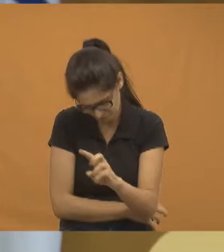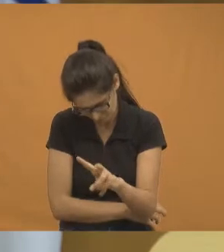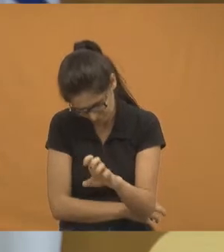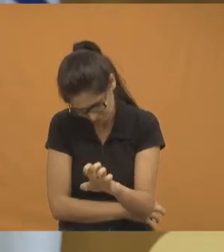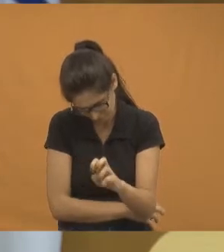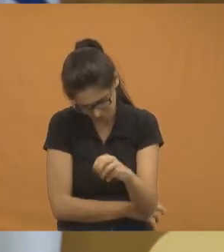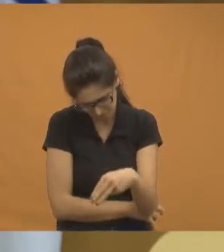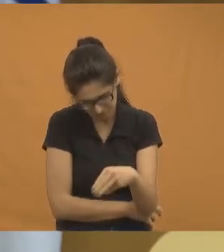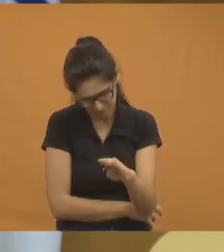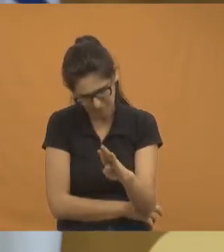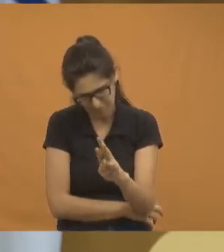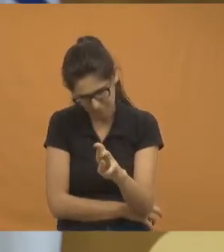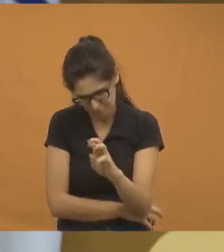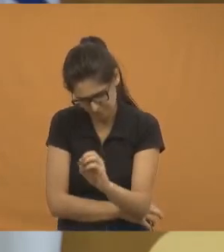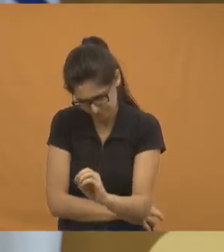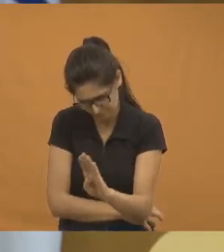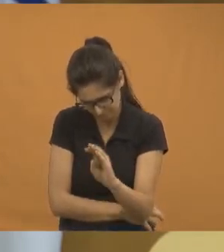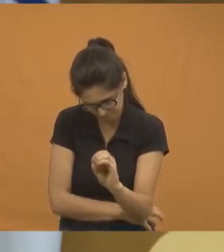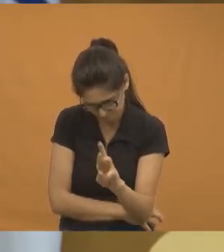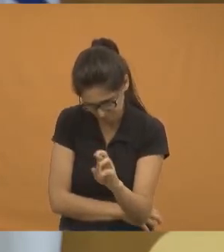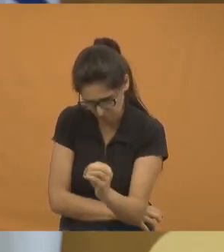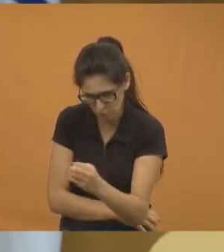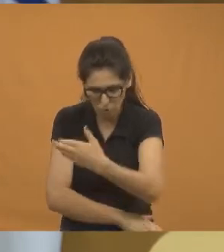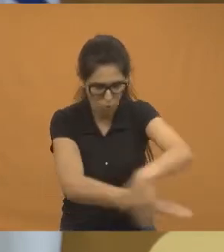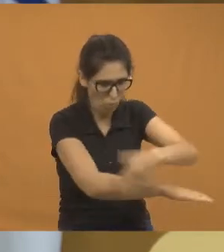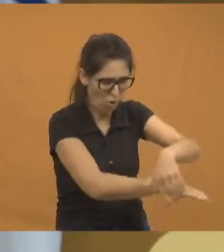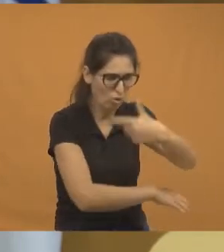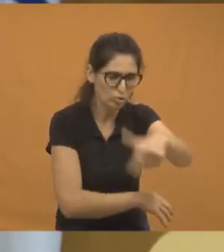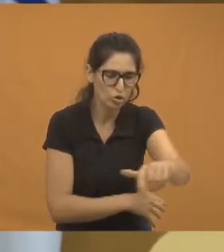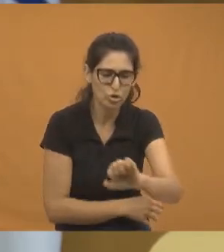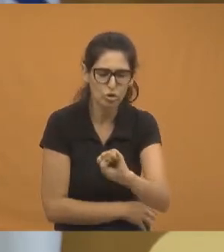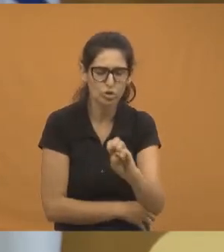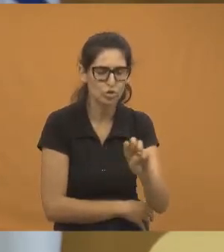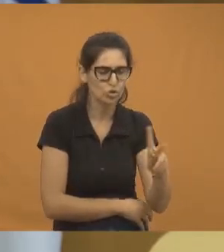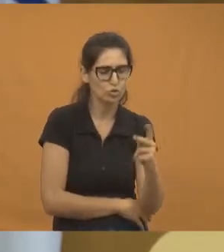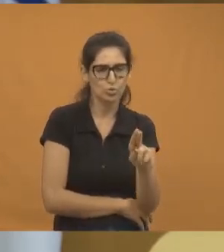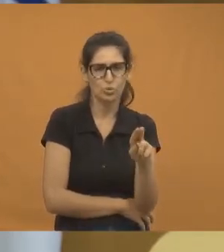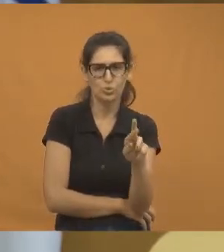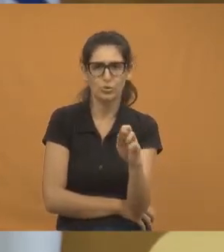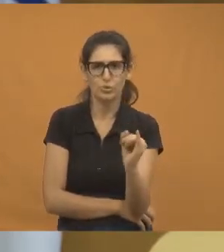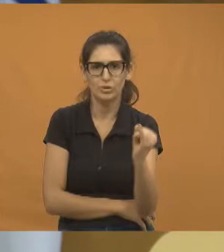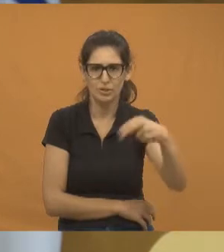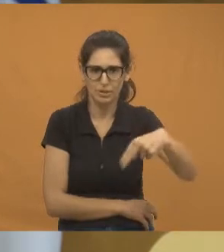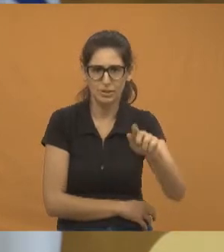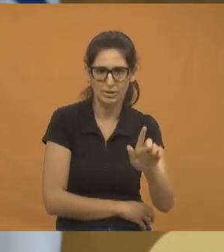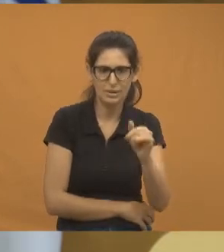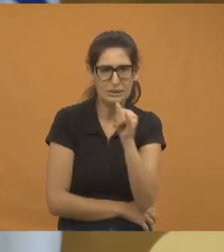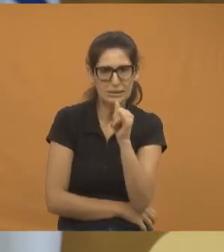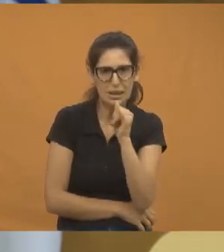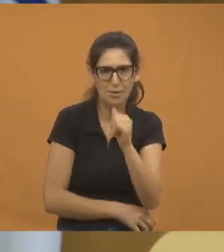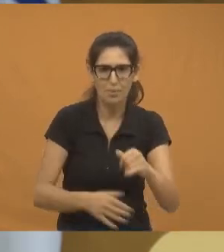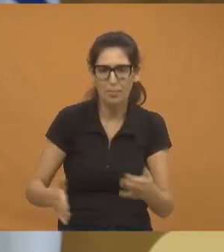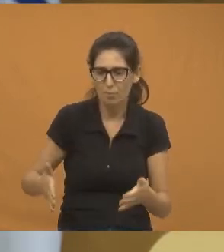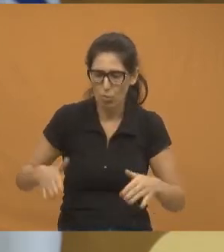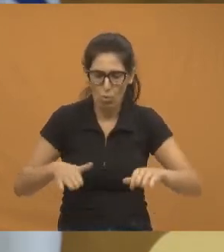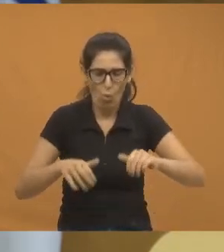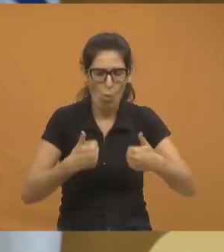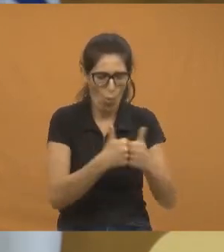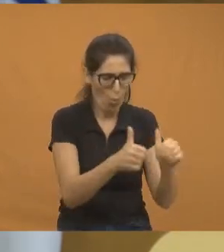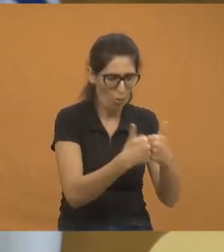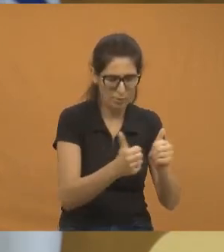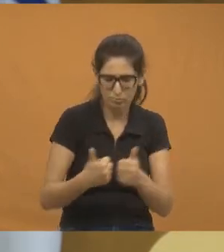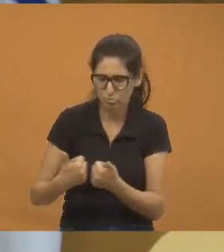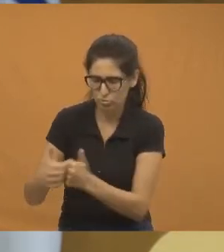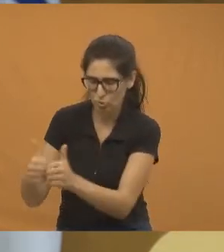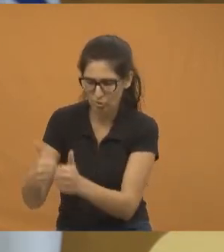trianon ali tem uma cor vinho se você colocar dois ônibus alê gil sul não passam tão estreito que é você